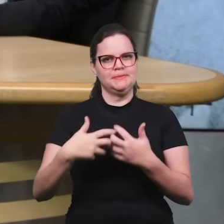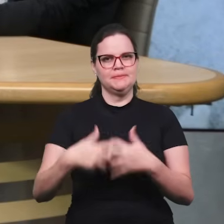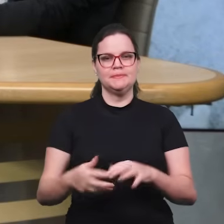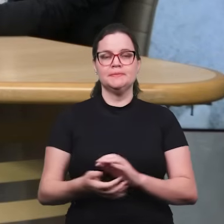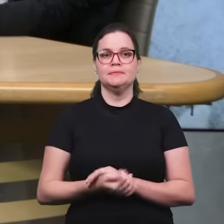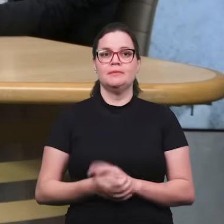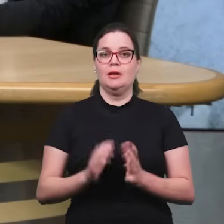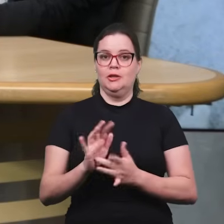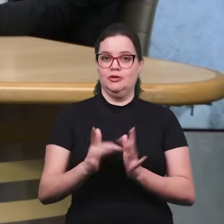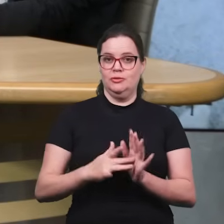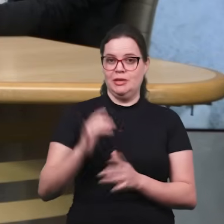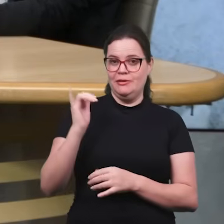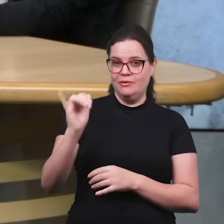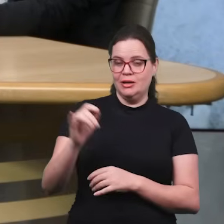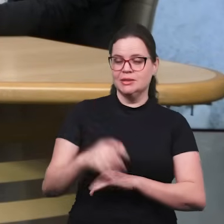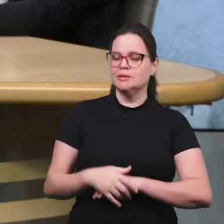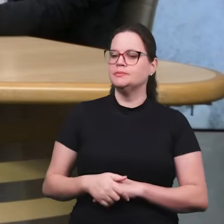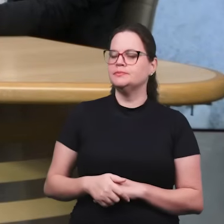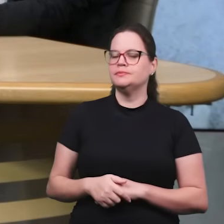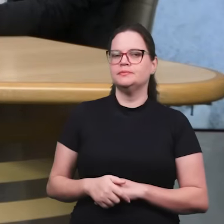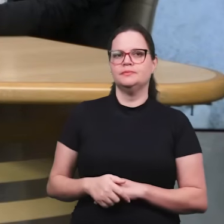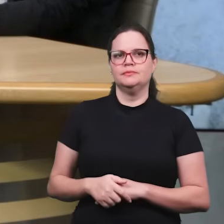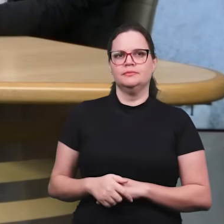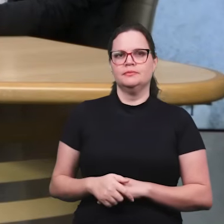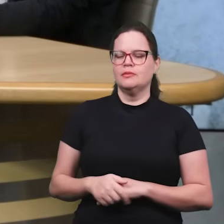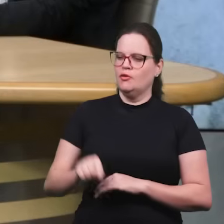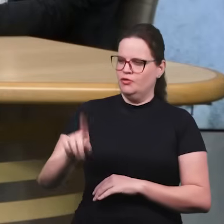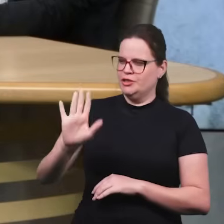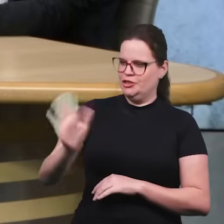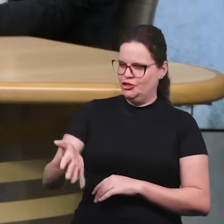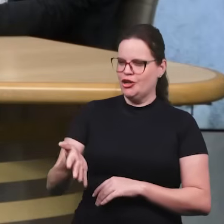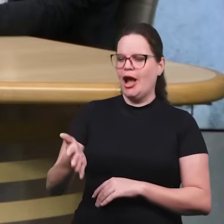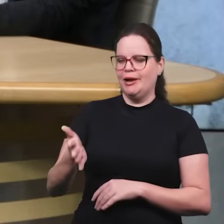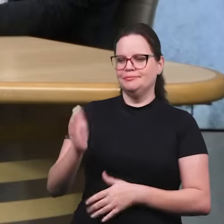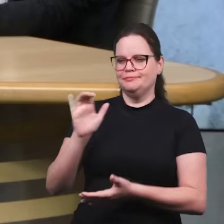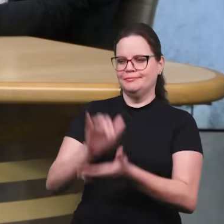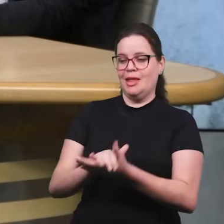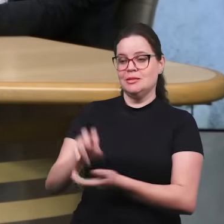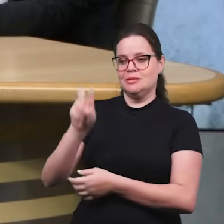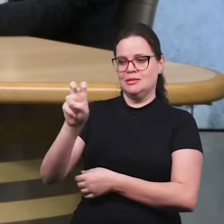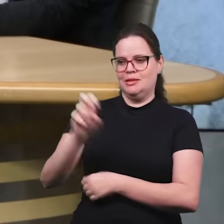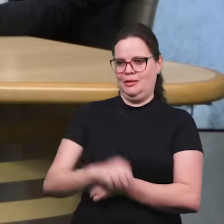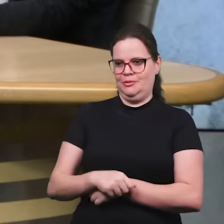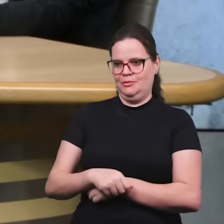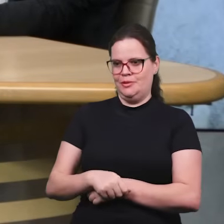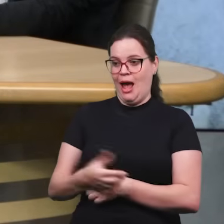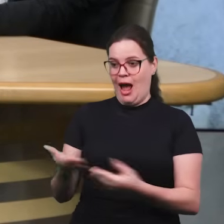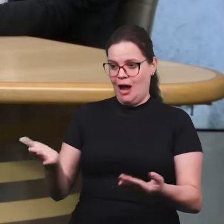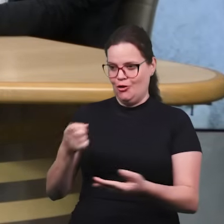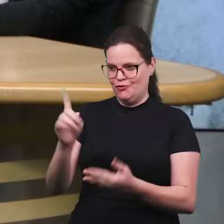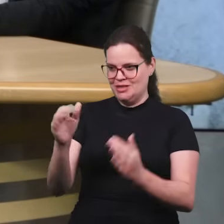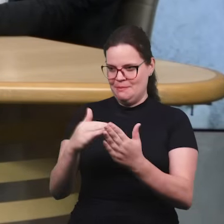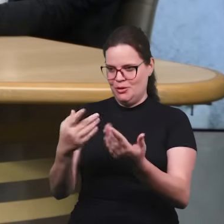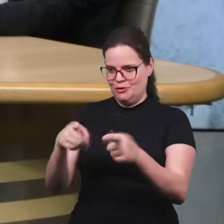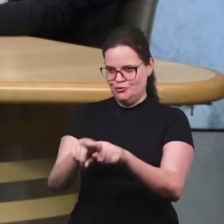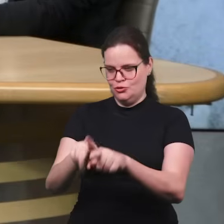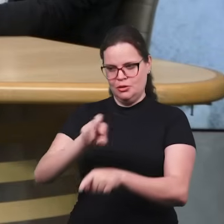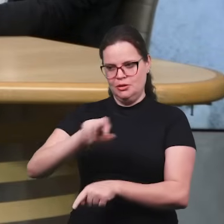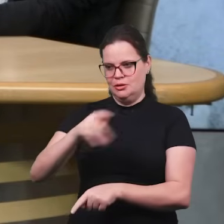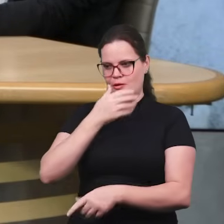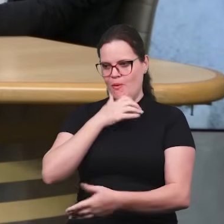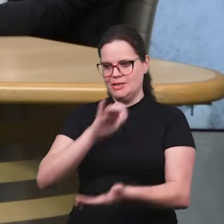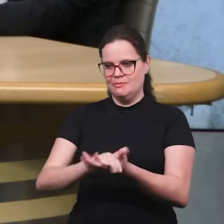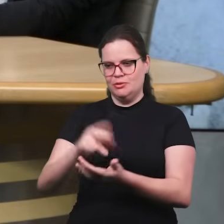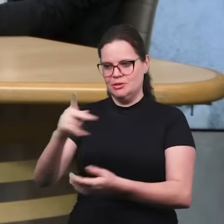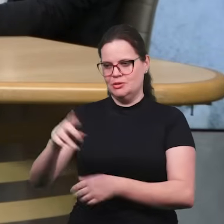quando Jesus fala para ela que tiveste 5 maridos e o que agora tens não é seu